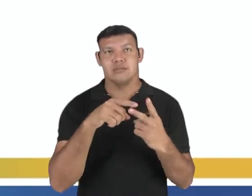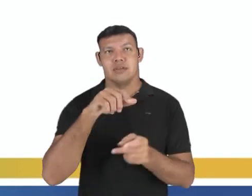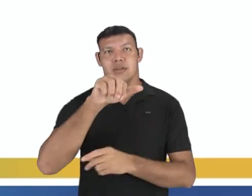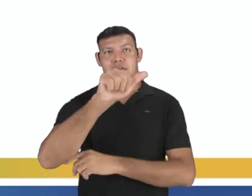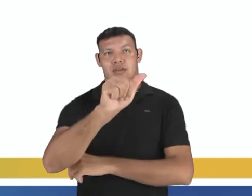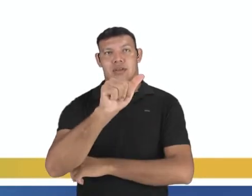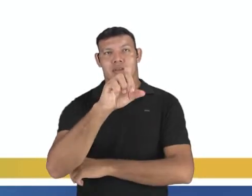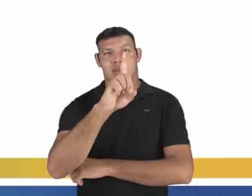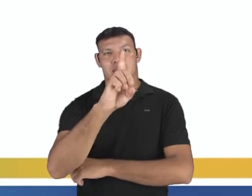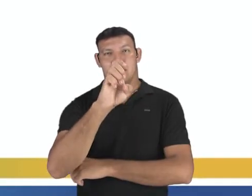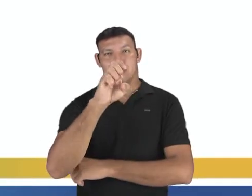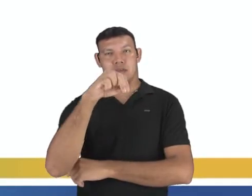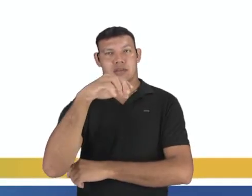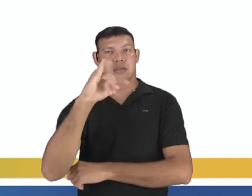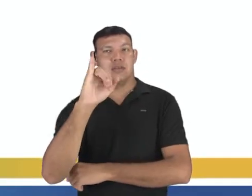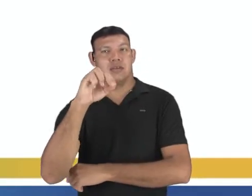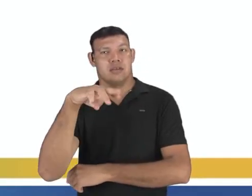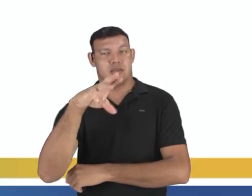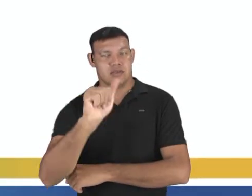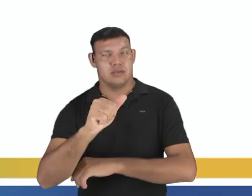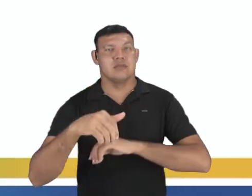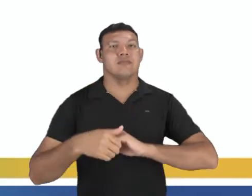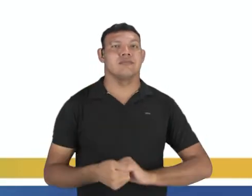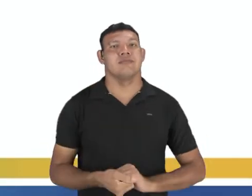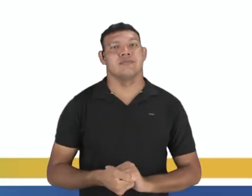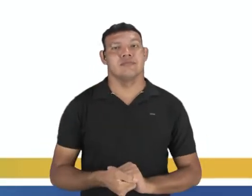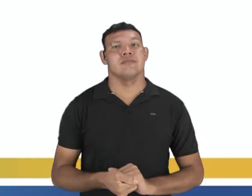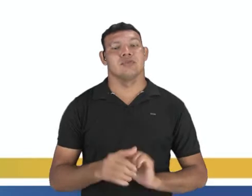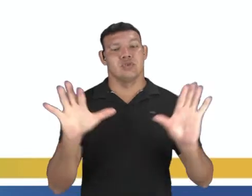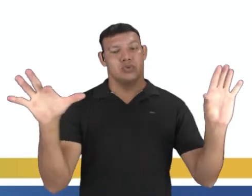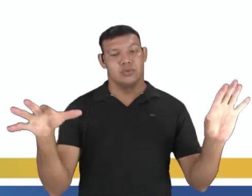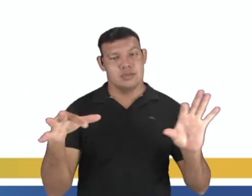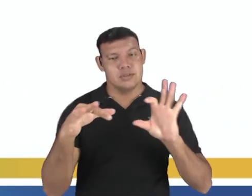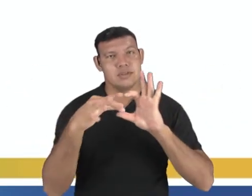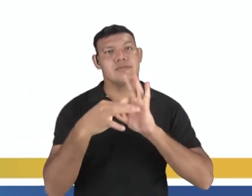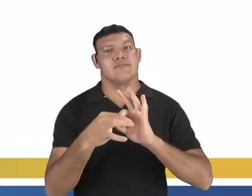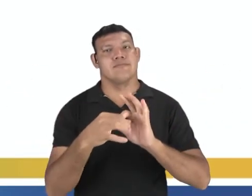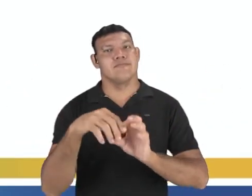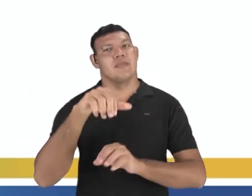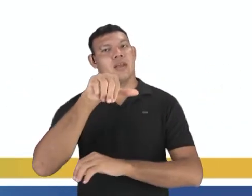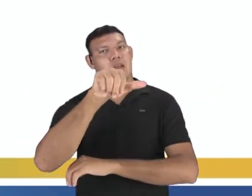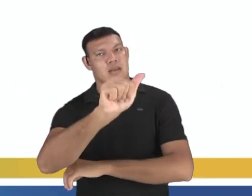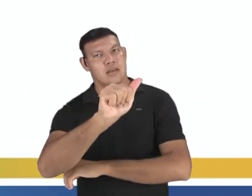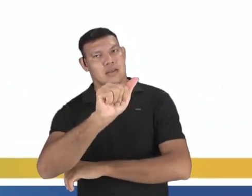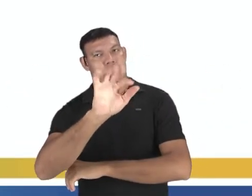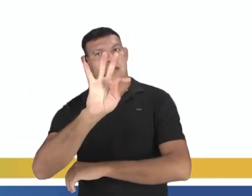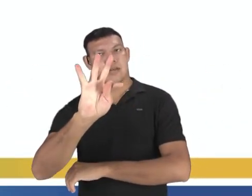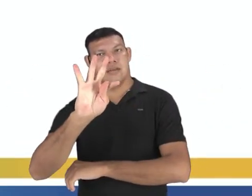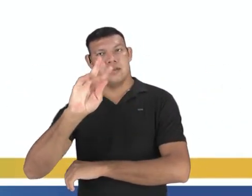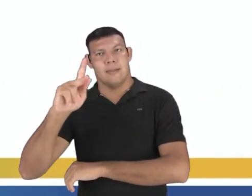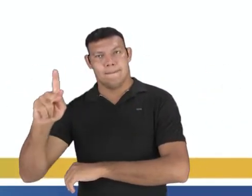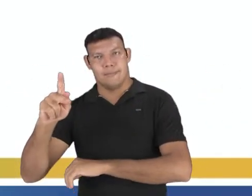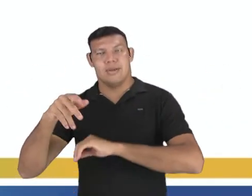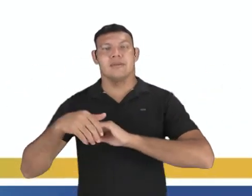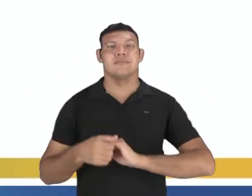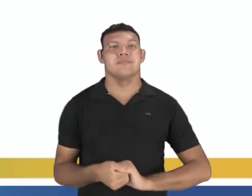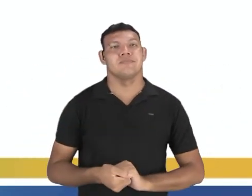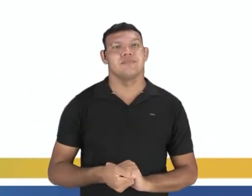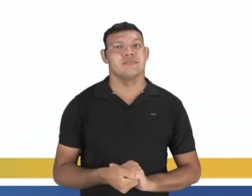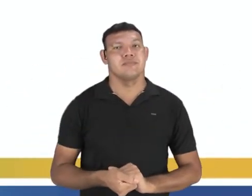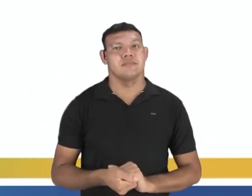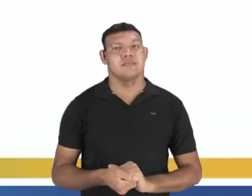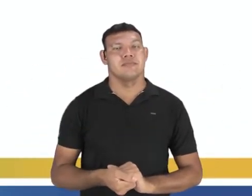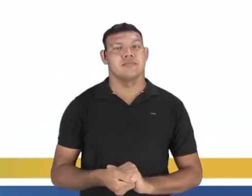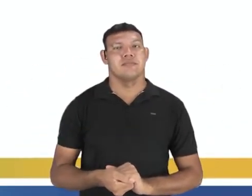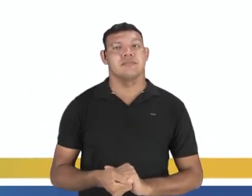a adenina, uma ribose e 3 fosfato. Adenosina trifosfato, ATP.